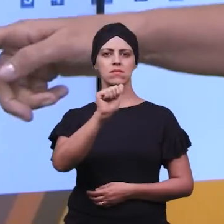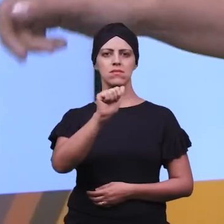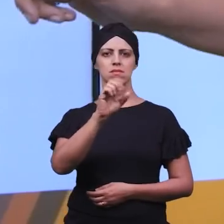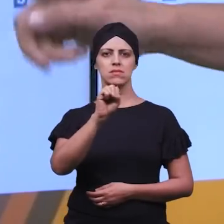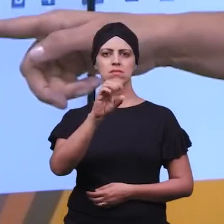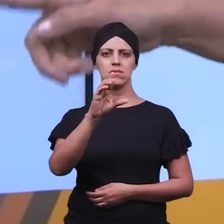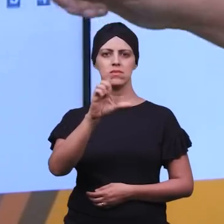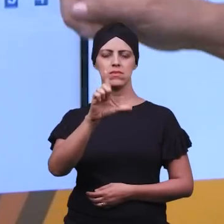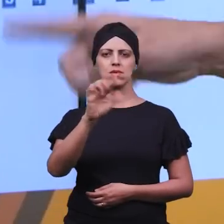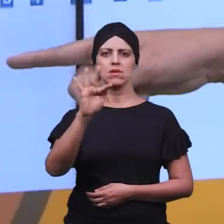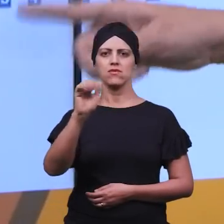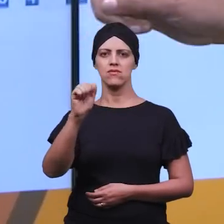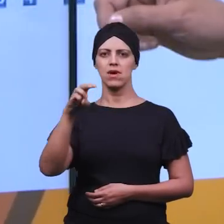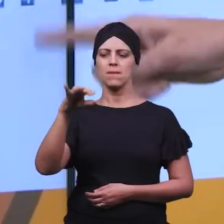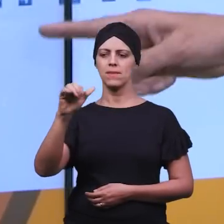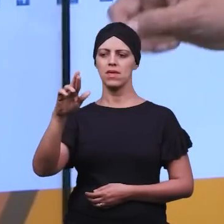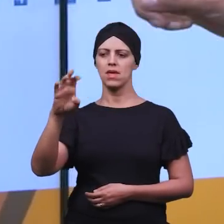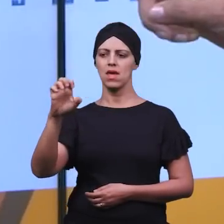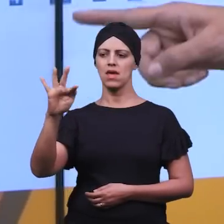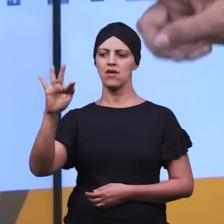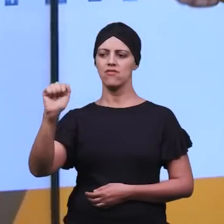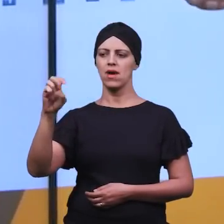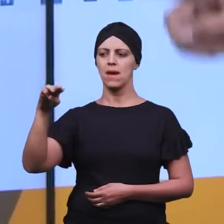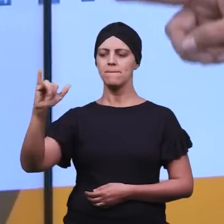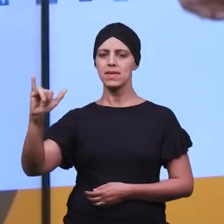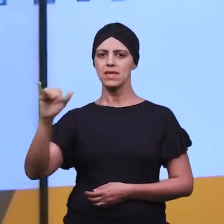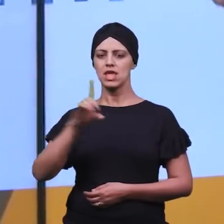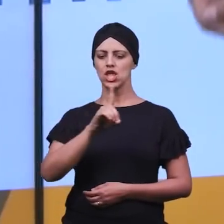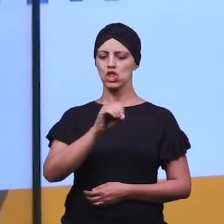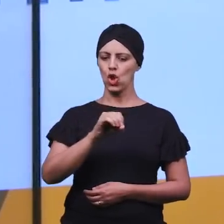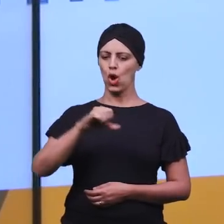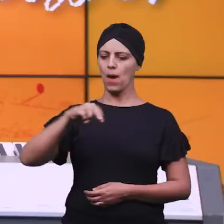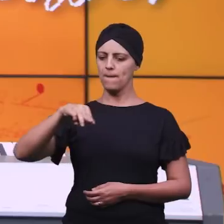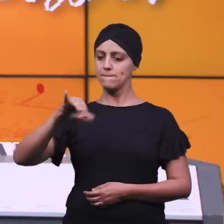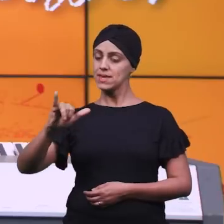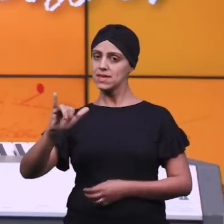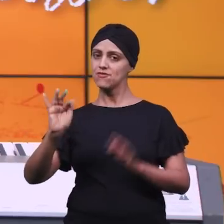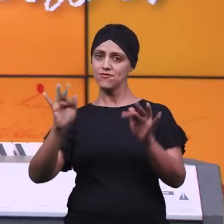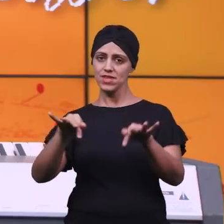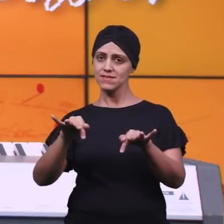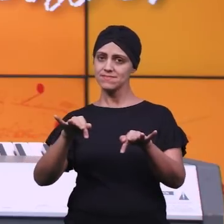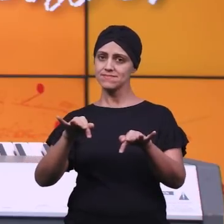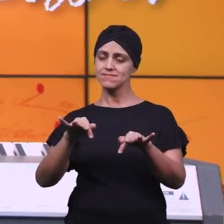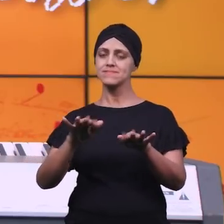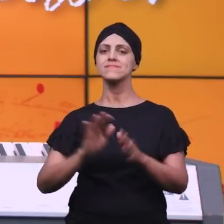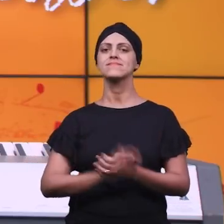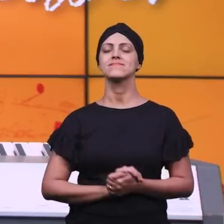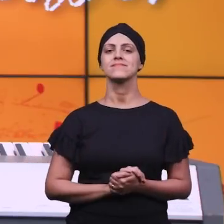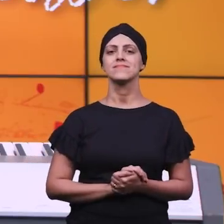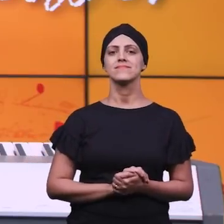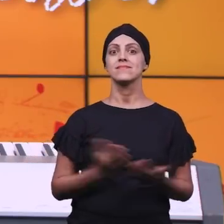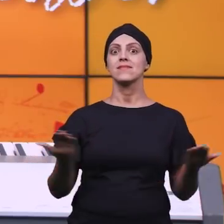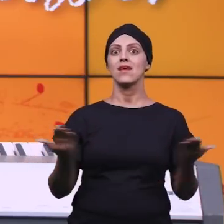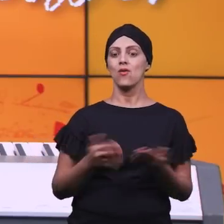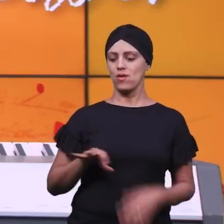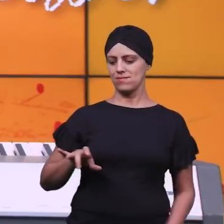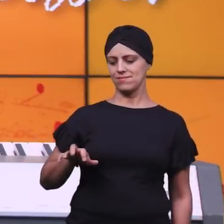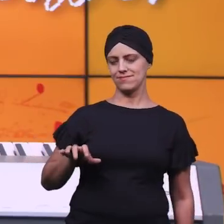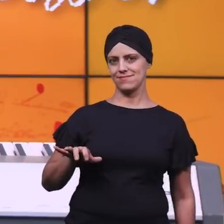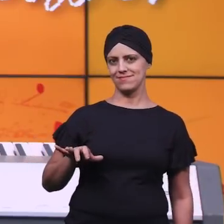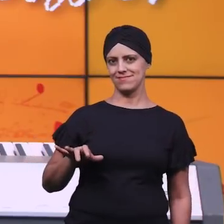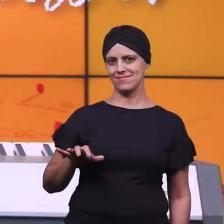Sol, lá, sol, fá, mi, ré, fá, mi, dó, mi. Terminou com a pausa. Agora a tia vai